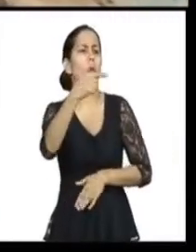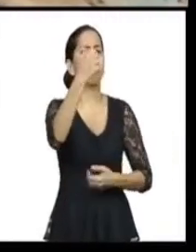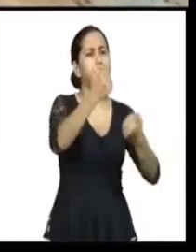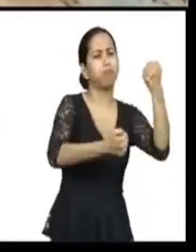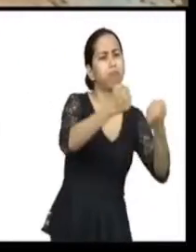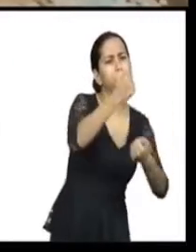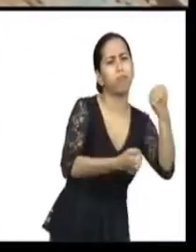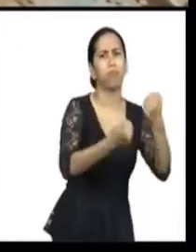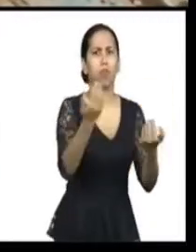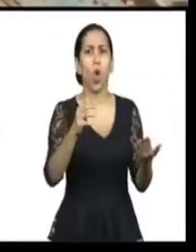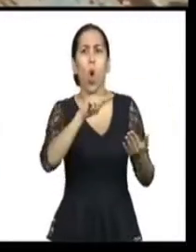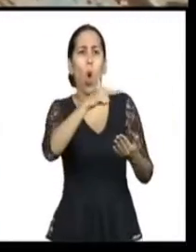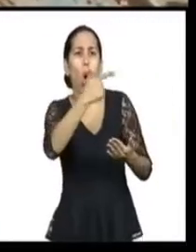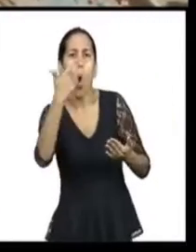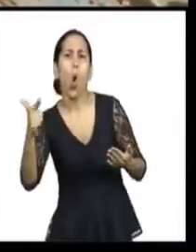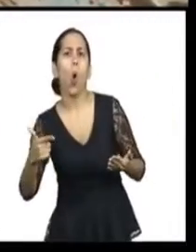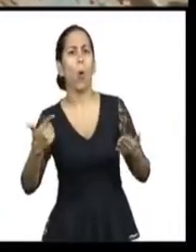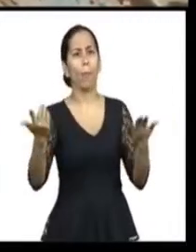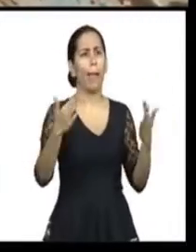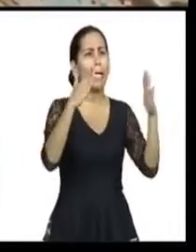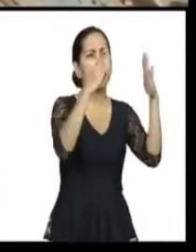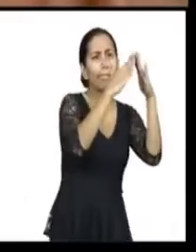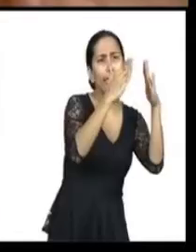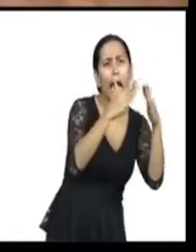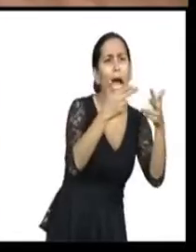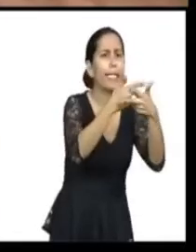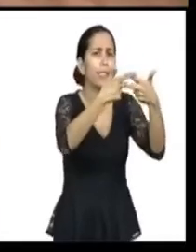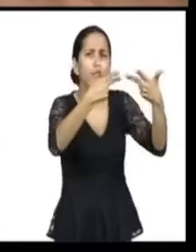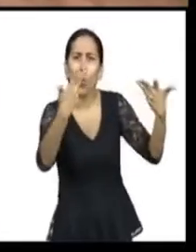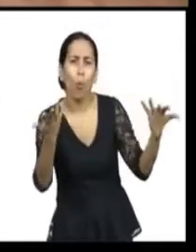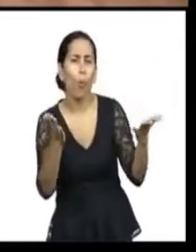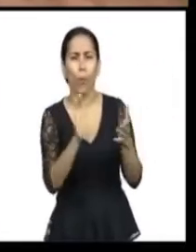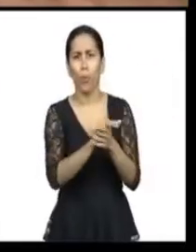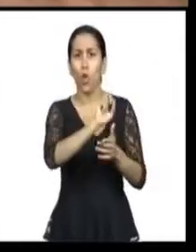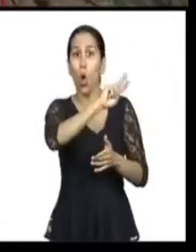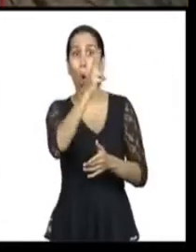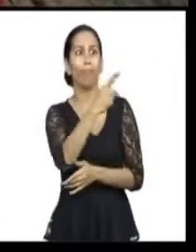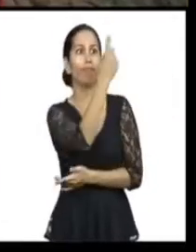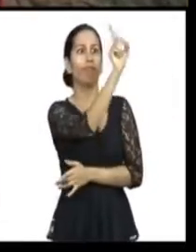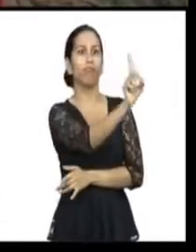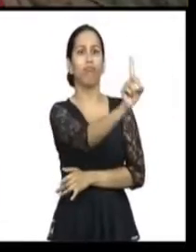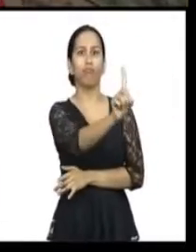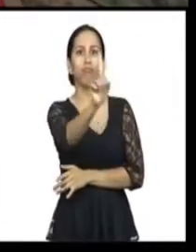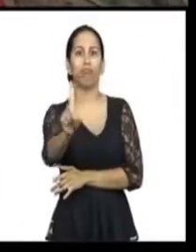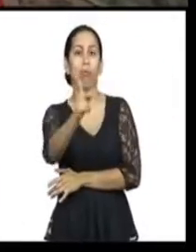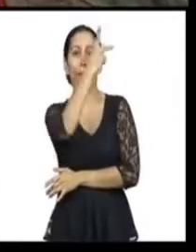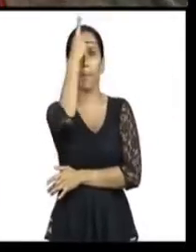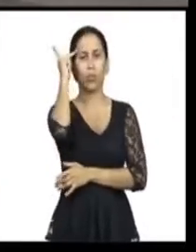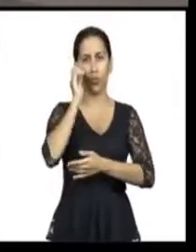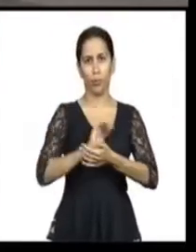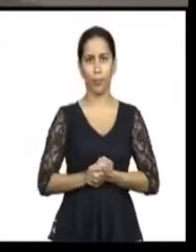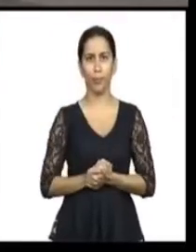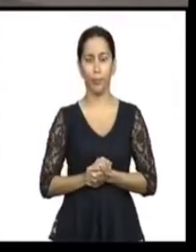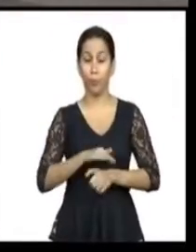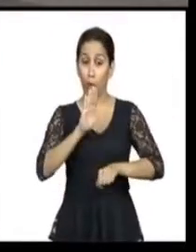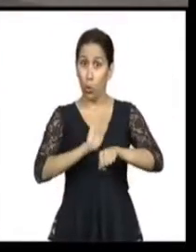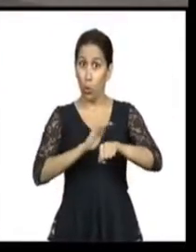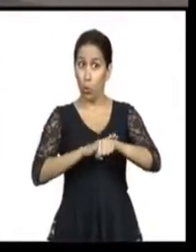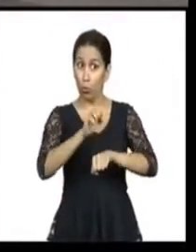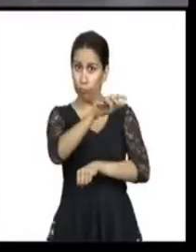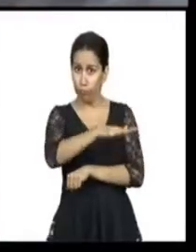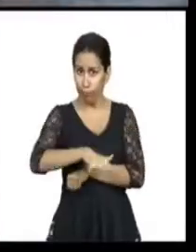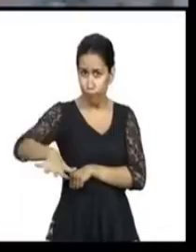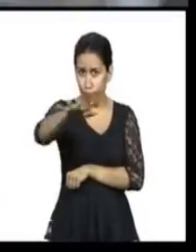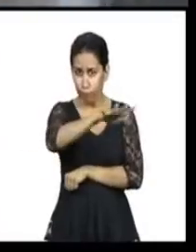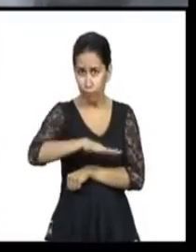uma instalação ou até mesmo uma pessoa. Durante a operação, sua área de atuação deve ser isolada e